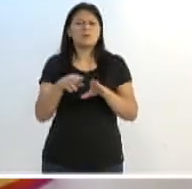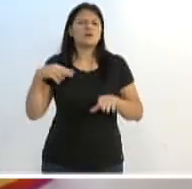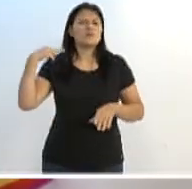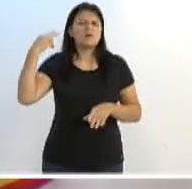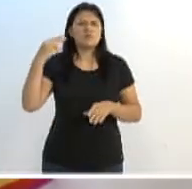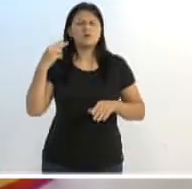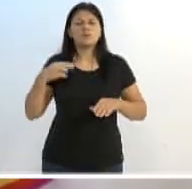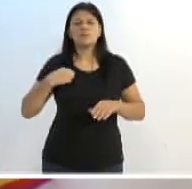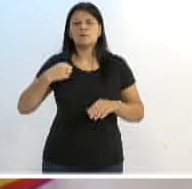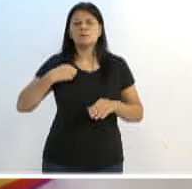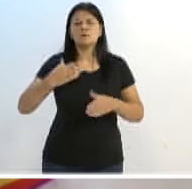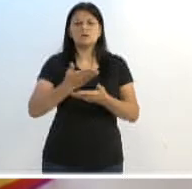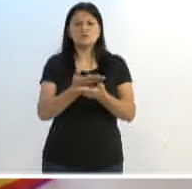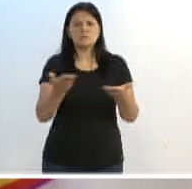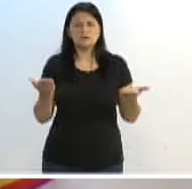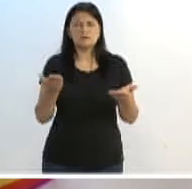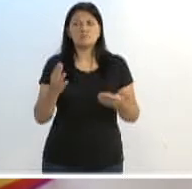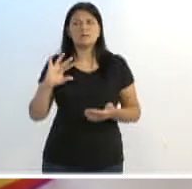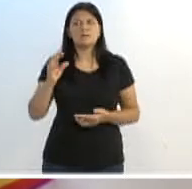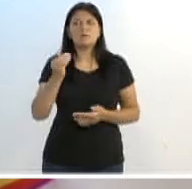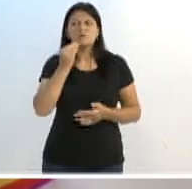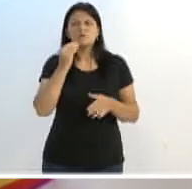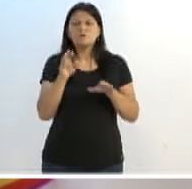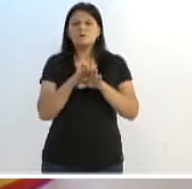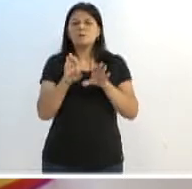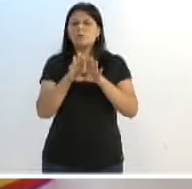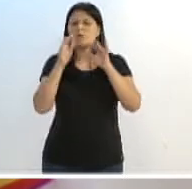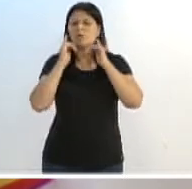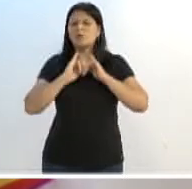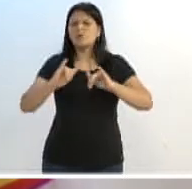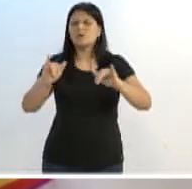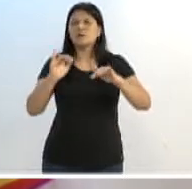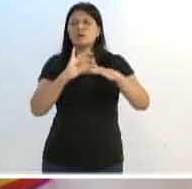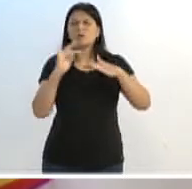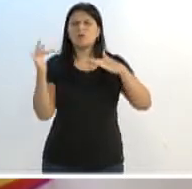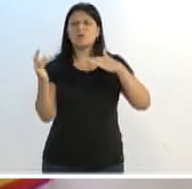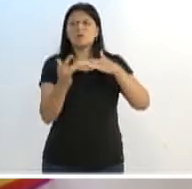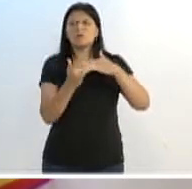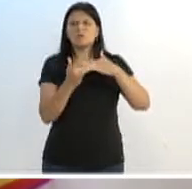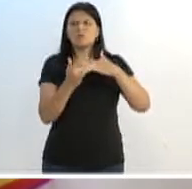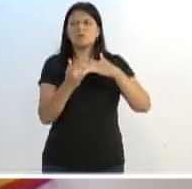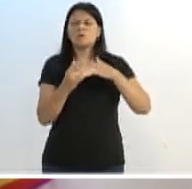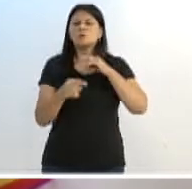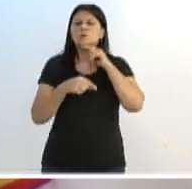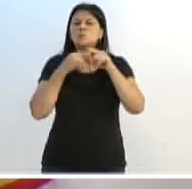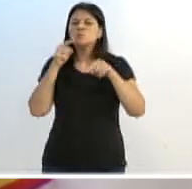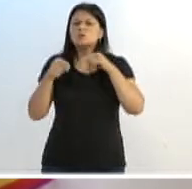colocamos à disposição. E aproveito para informar que eu vi em algumas redes sociais algumas dúvidas que a